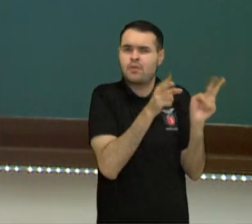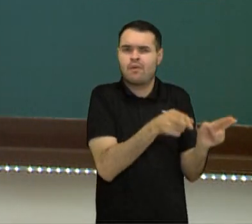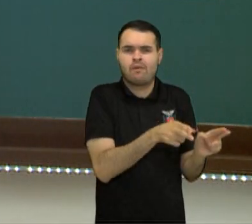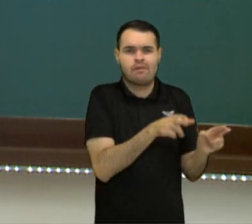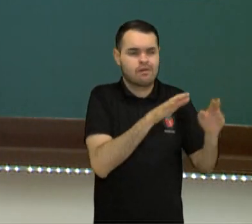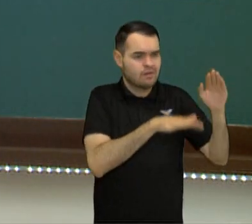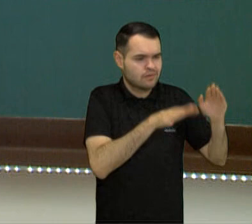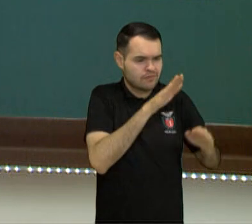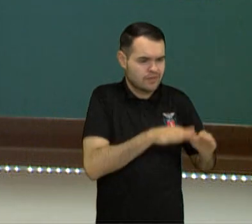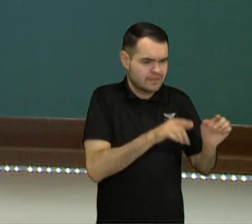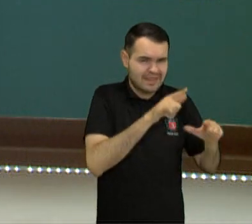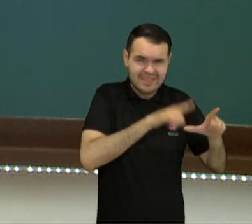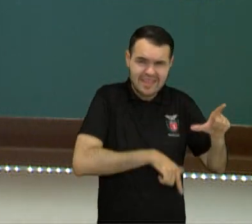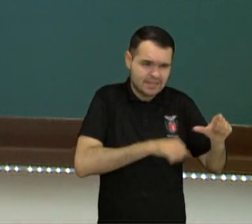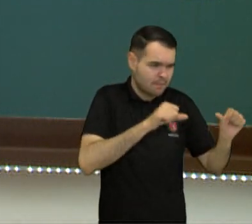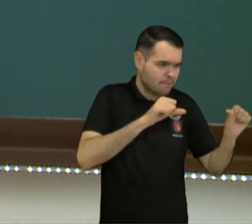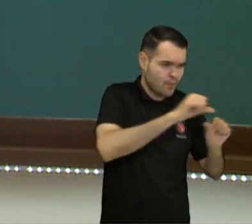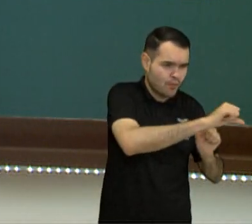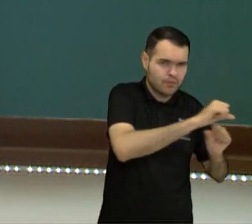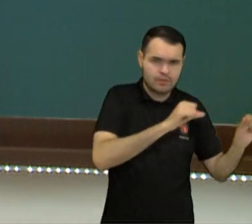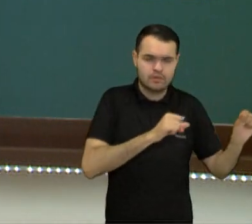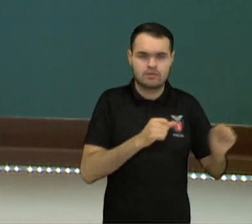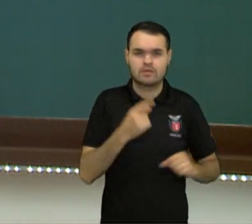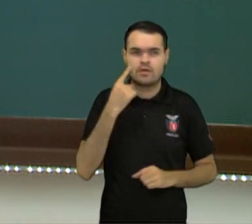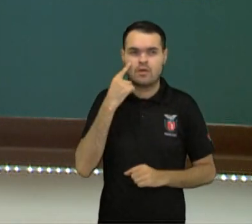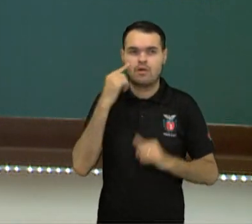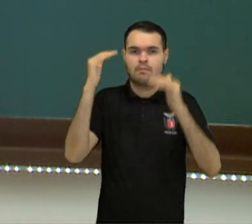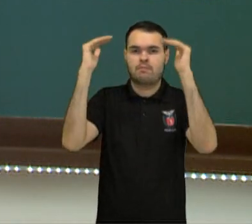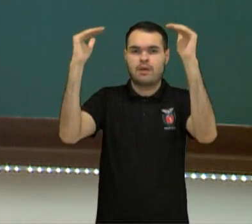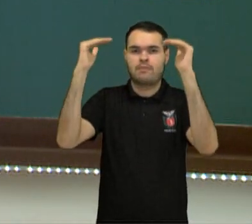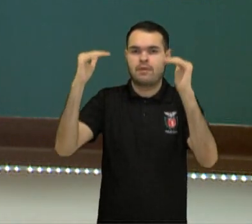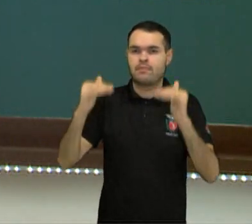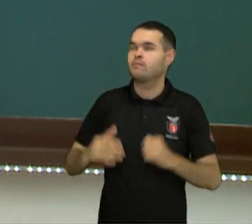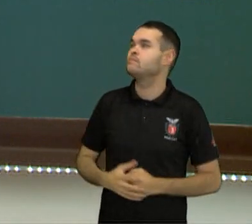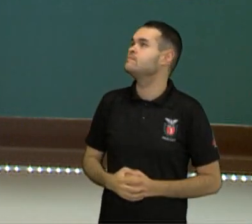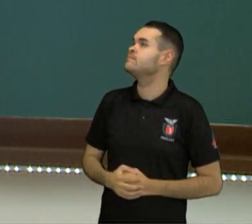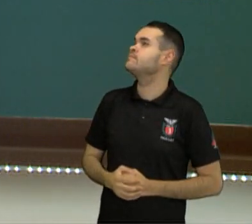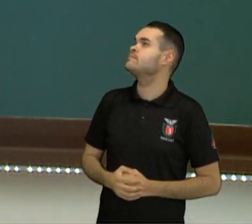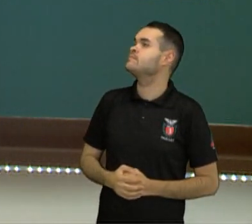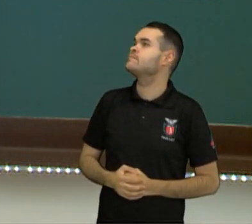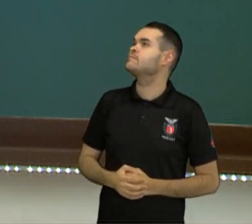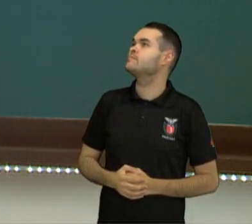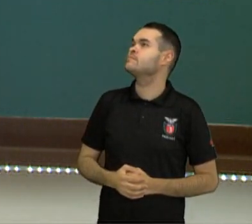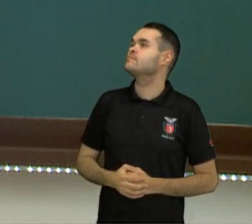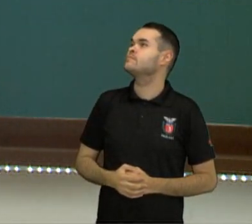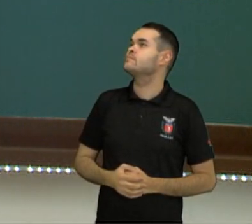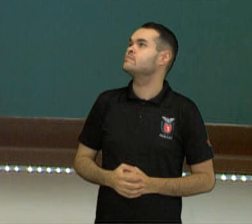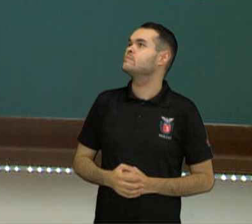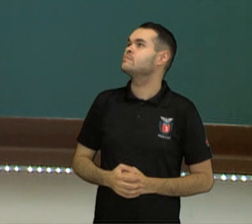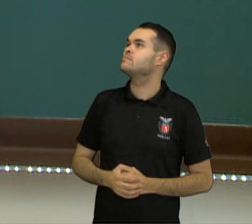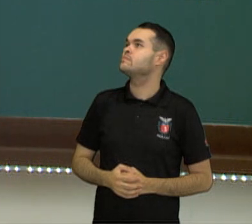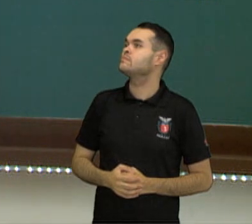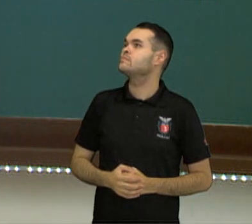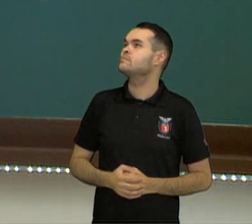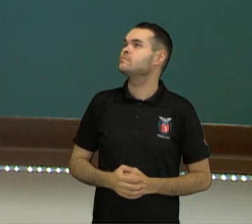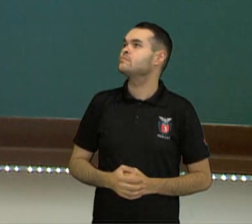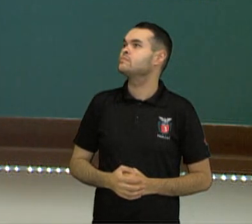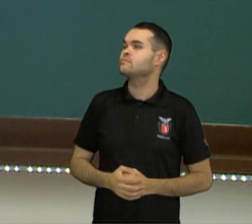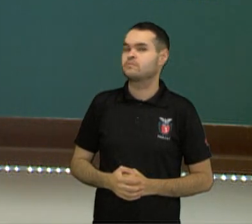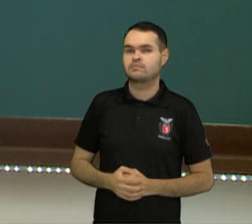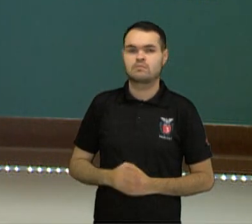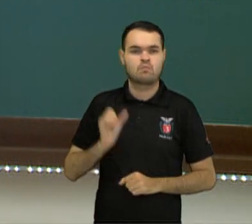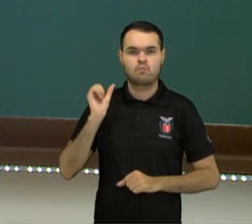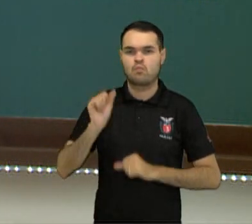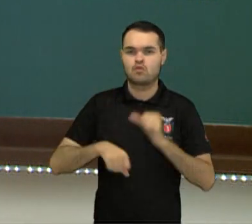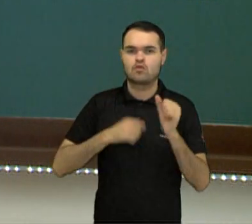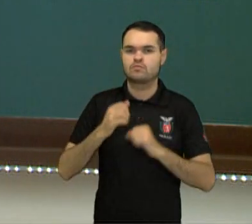letrinha ou outra. Bora observar? Be, was, were, ó, mudou bem. Go, went, também mudou